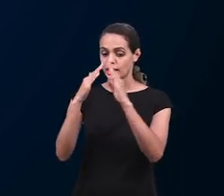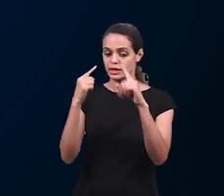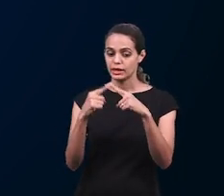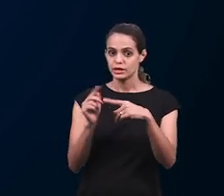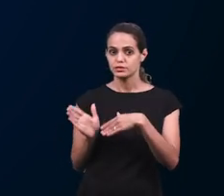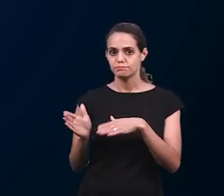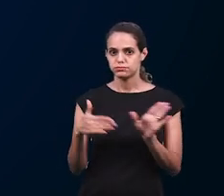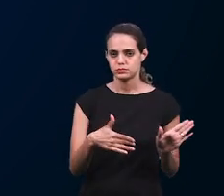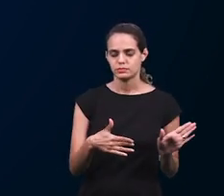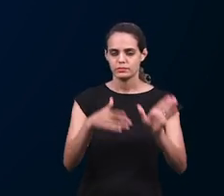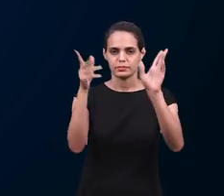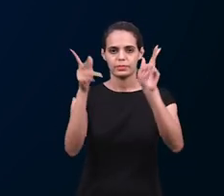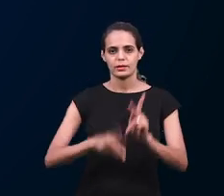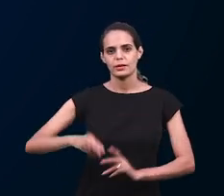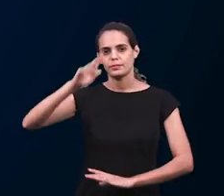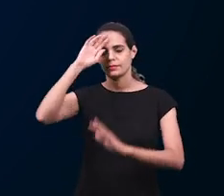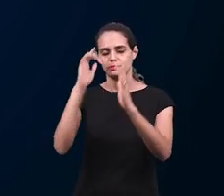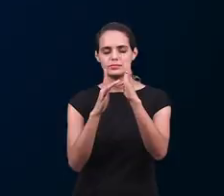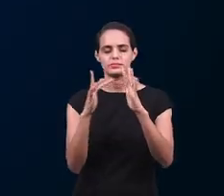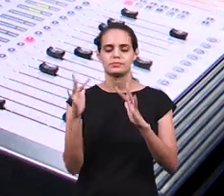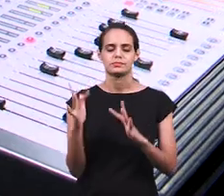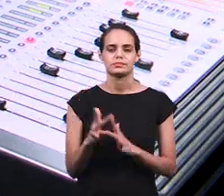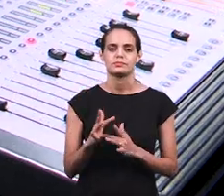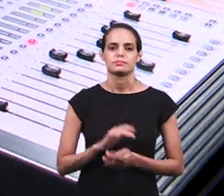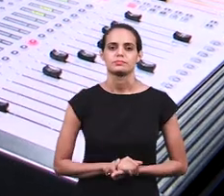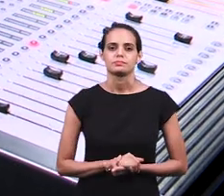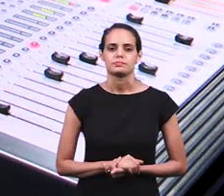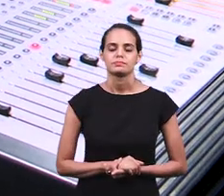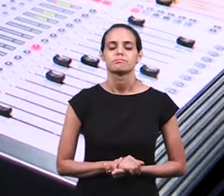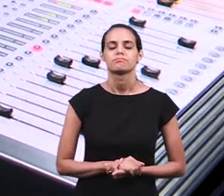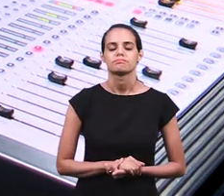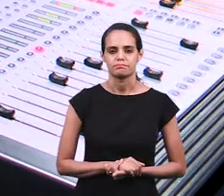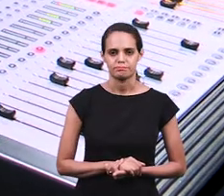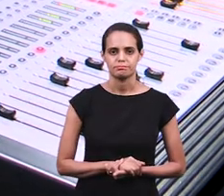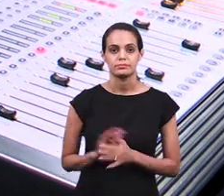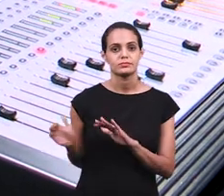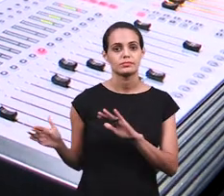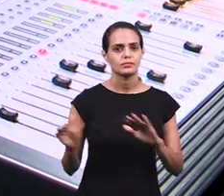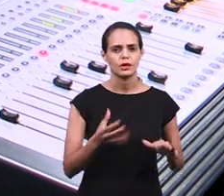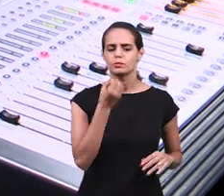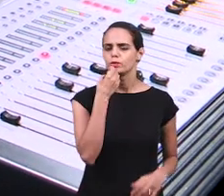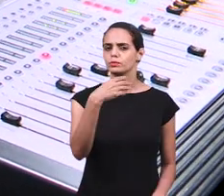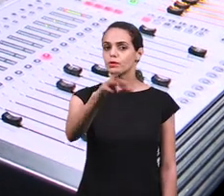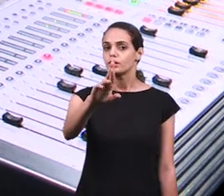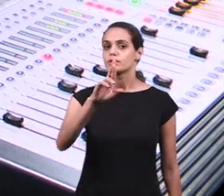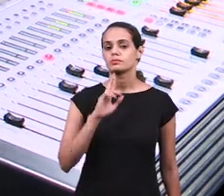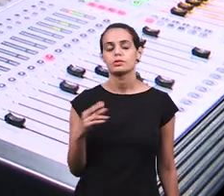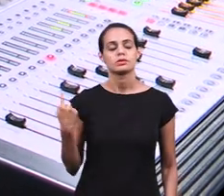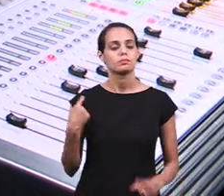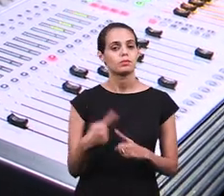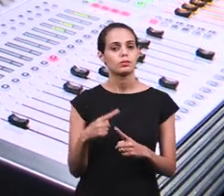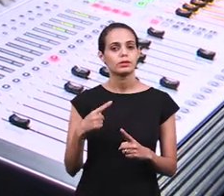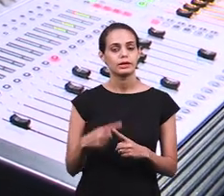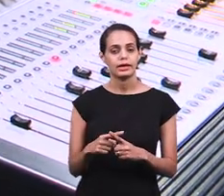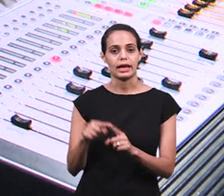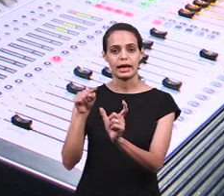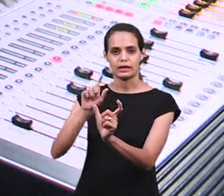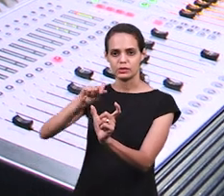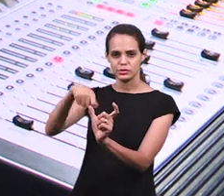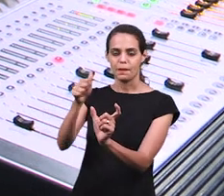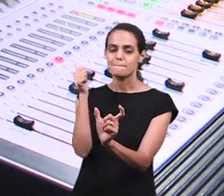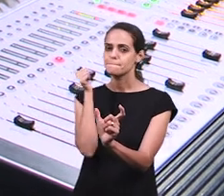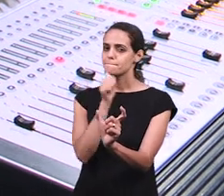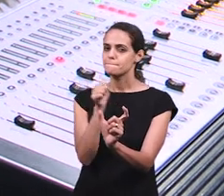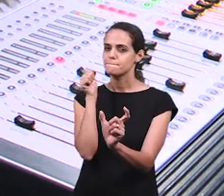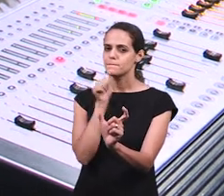igreja infiel. A paz do Senhor Jesus. Muito bem, Wellerson. Bem colocada a sua resposta, porque na verdade a palavra mulher,